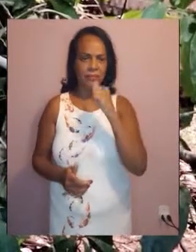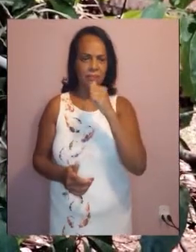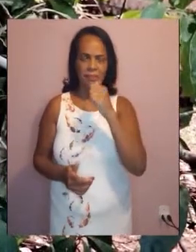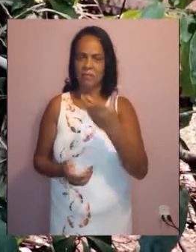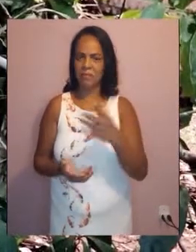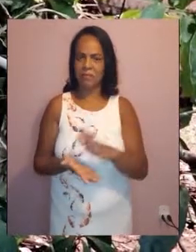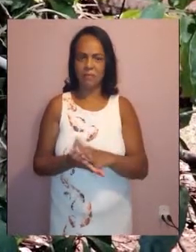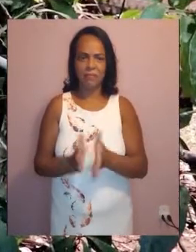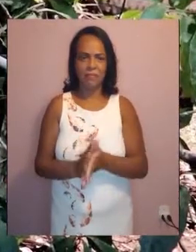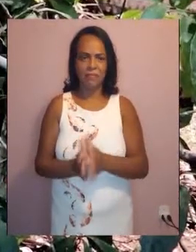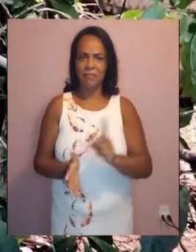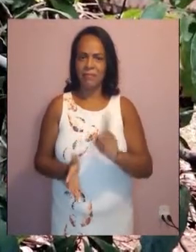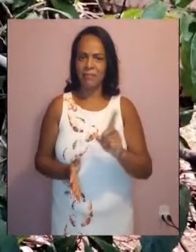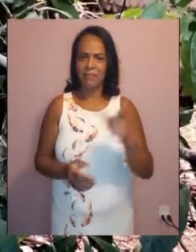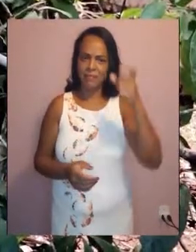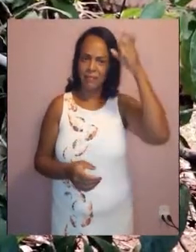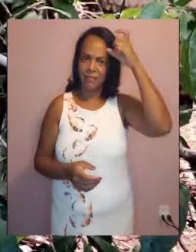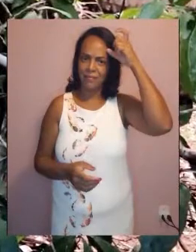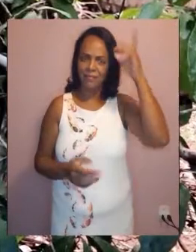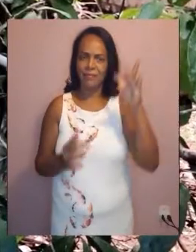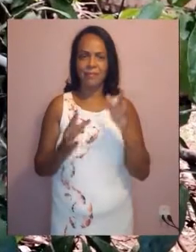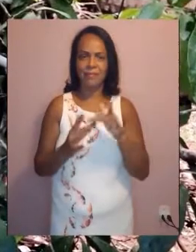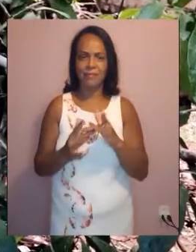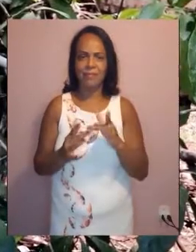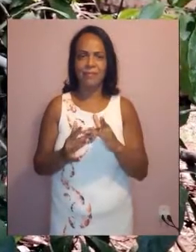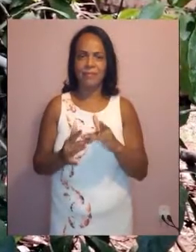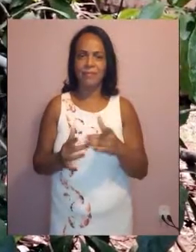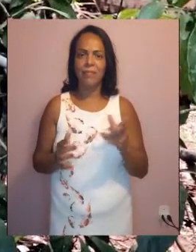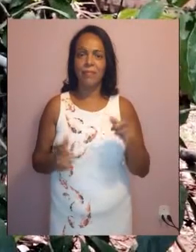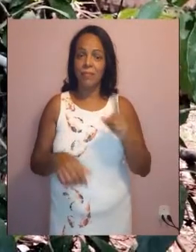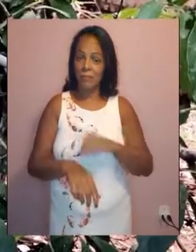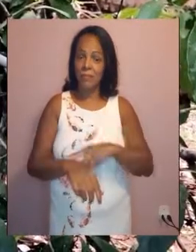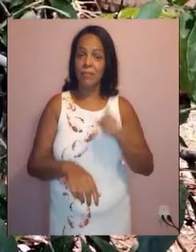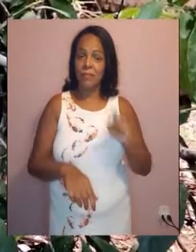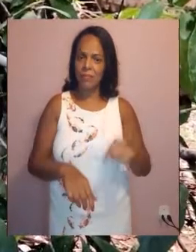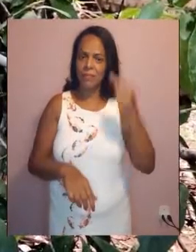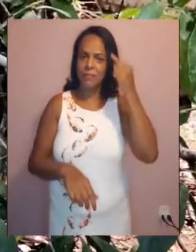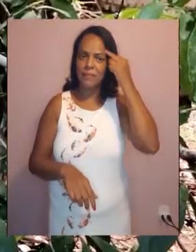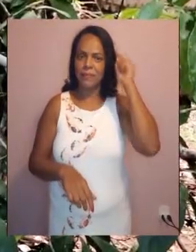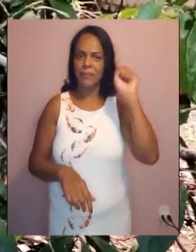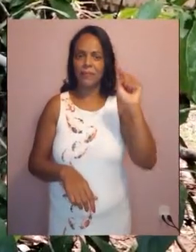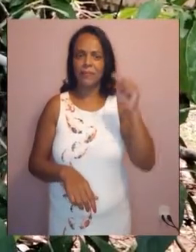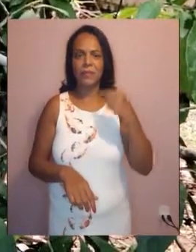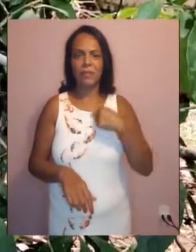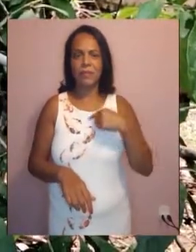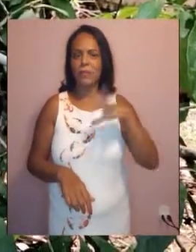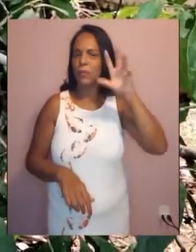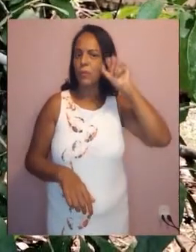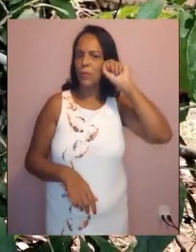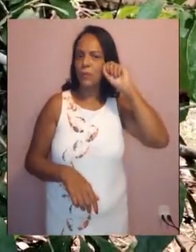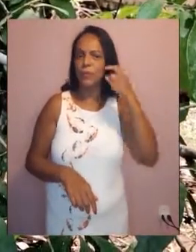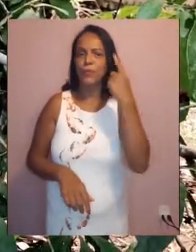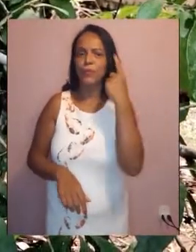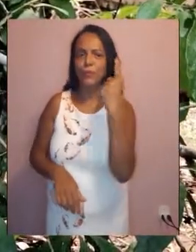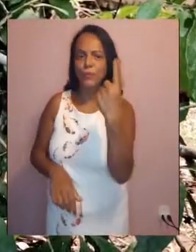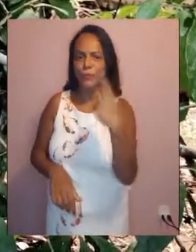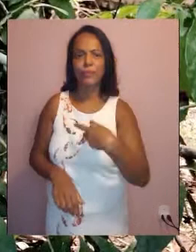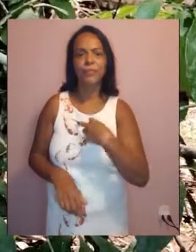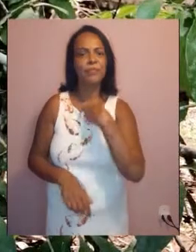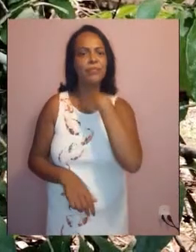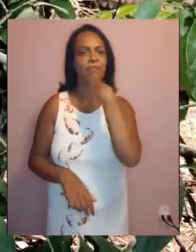disse para ele, disse: ah, muito bem, pois o que é que tu quer ver? Aí